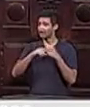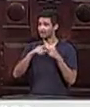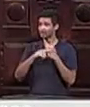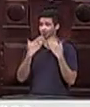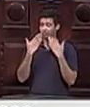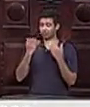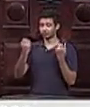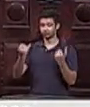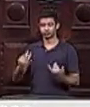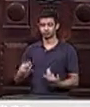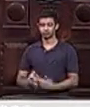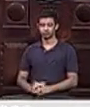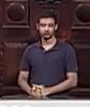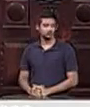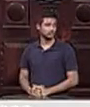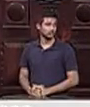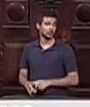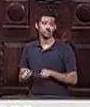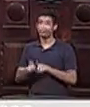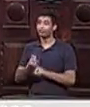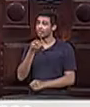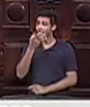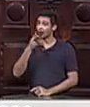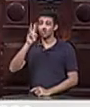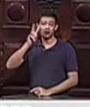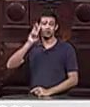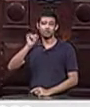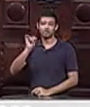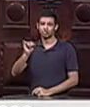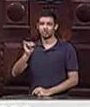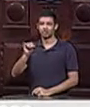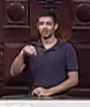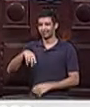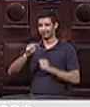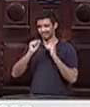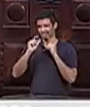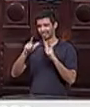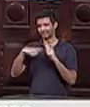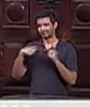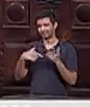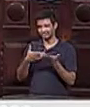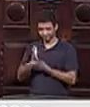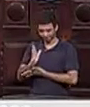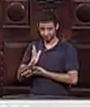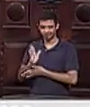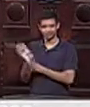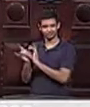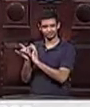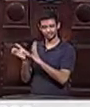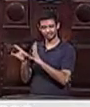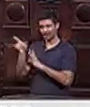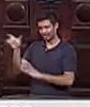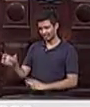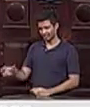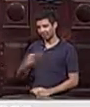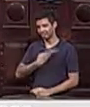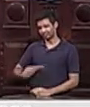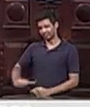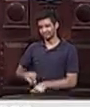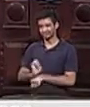vetado. Aliás, é bom lembrar que essa casa aprovou a permissão para que o governo do Estado